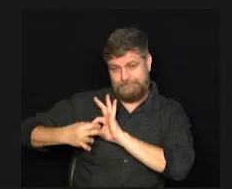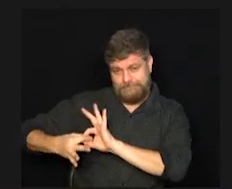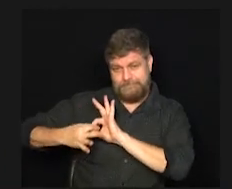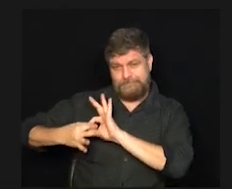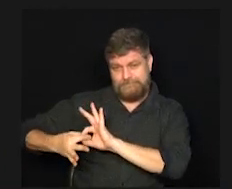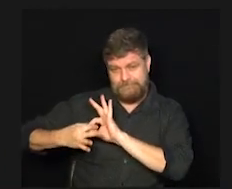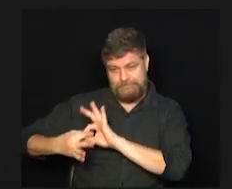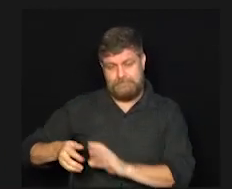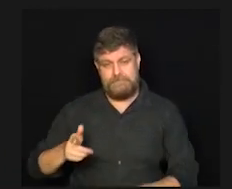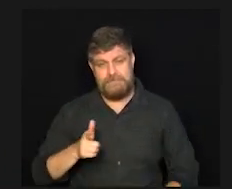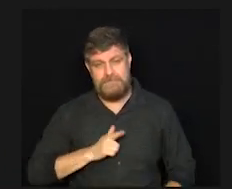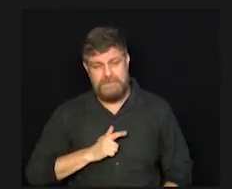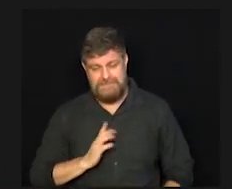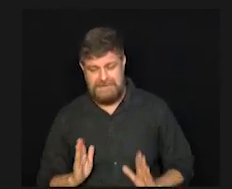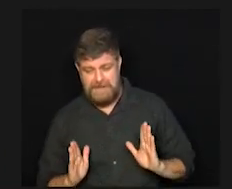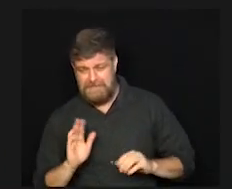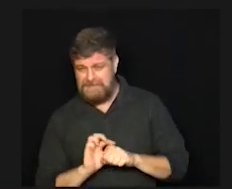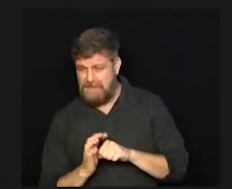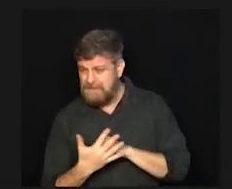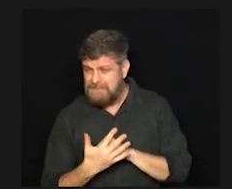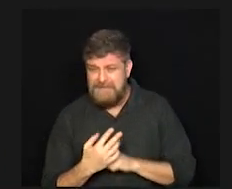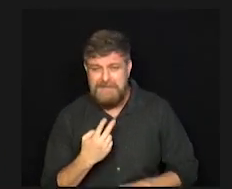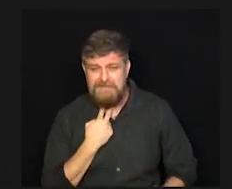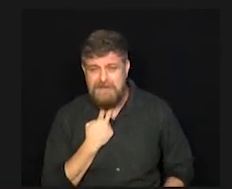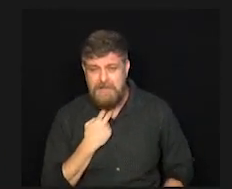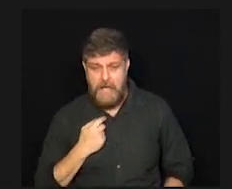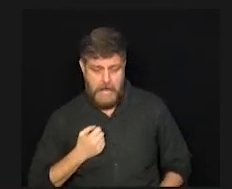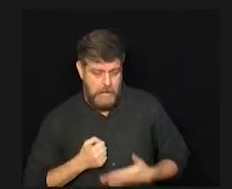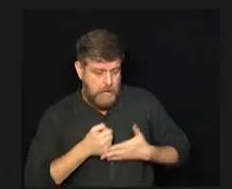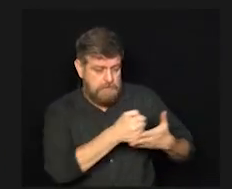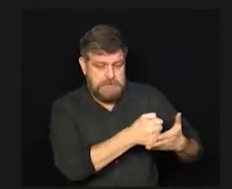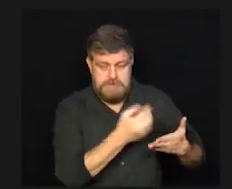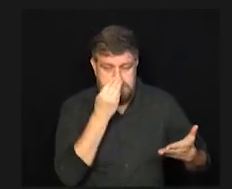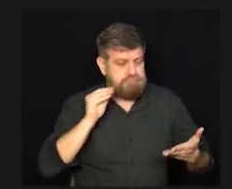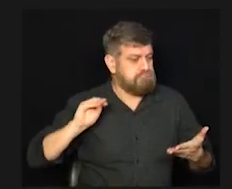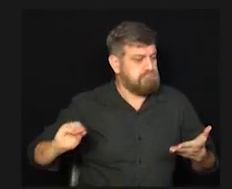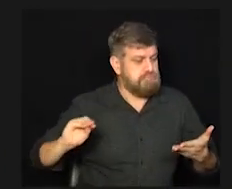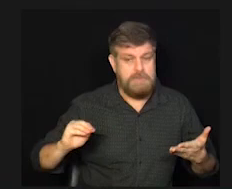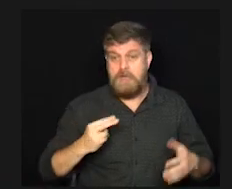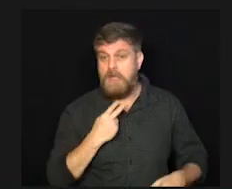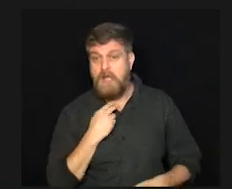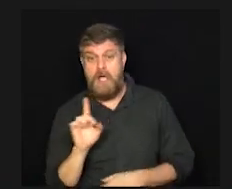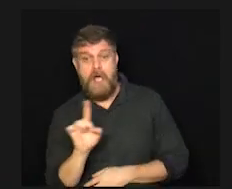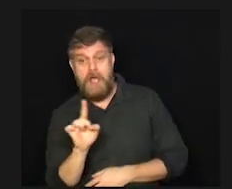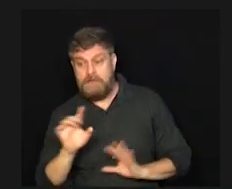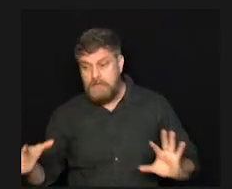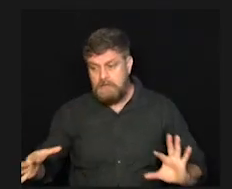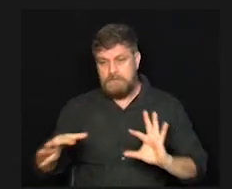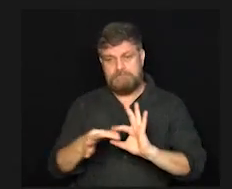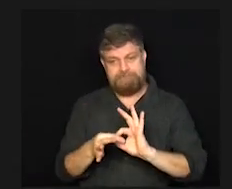e nesse momento não dá para a gente, eu ajudo os meus e deixo aqueles, não. A